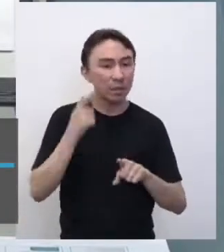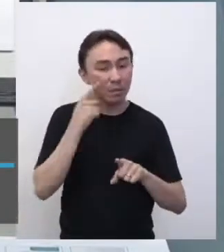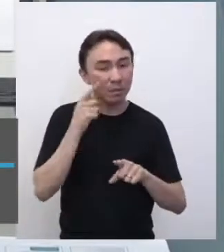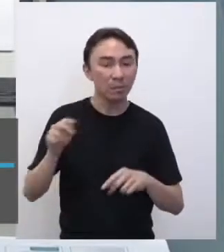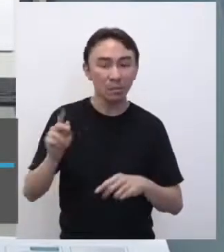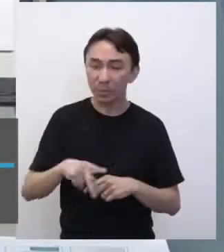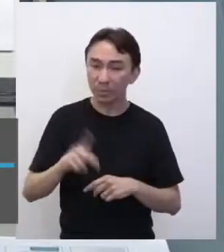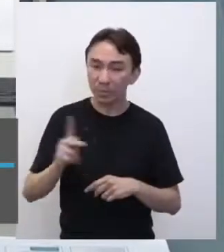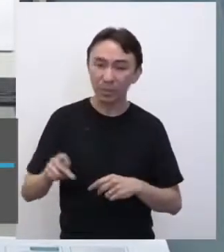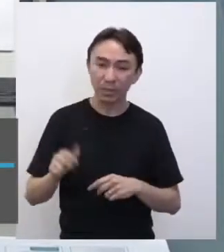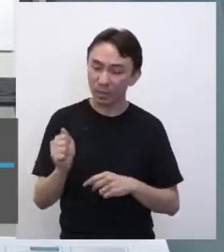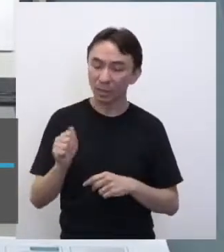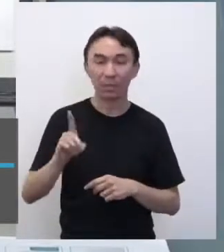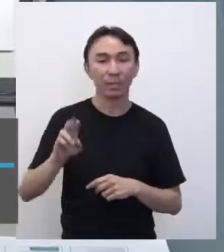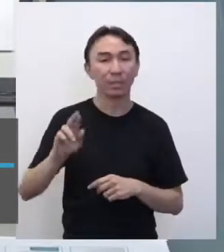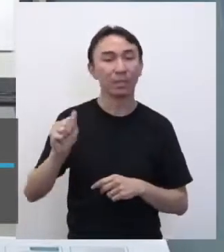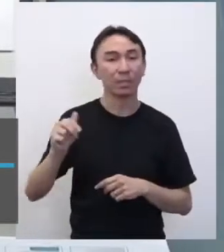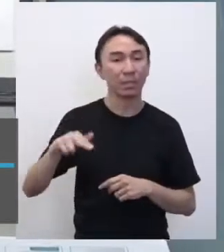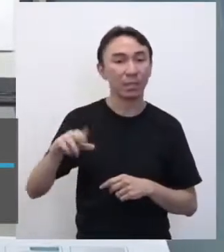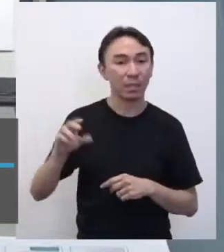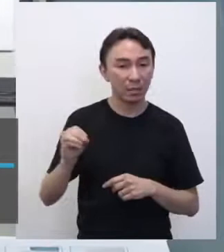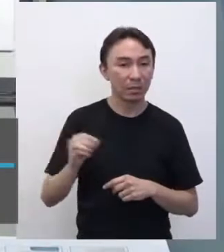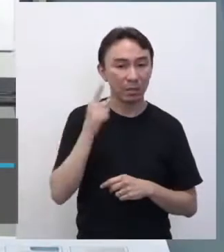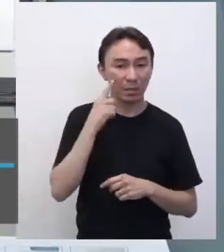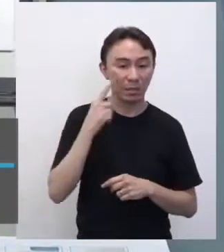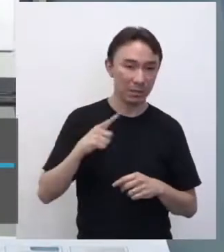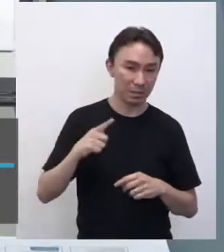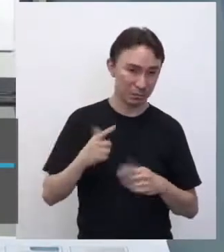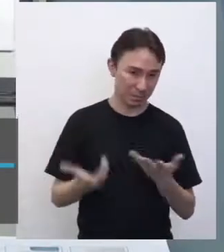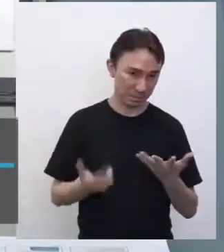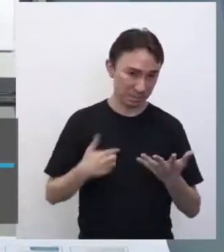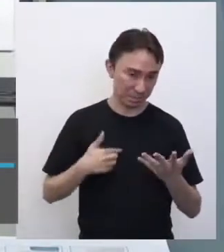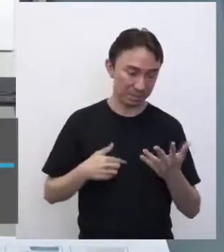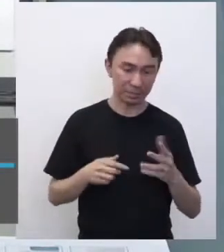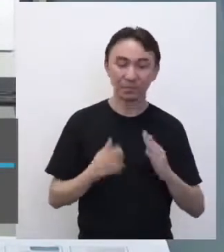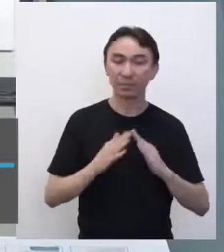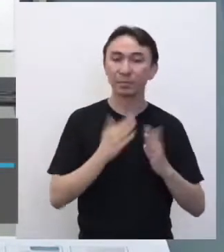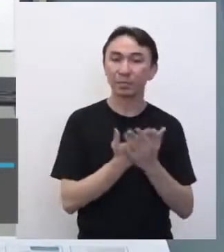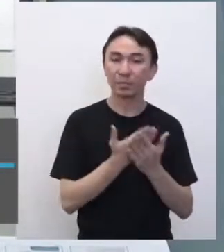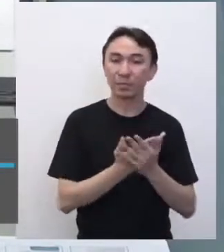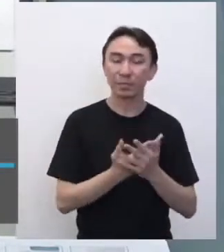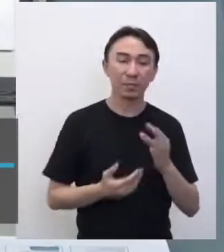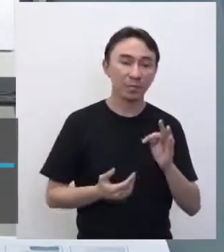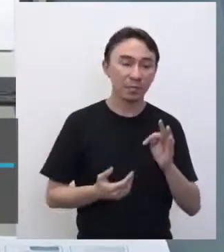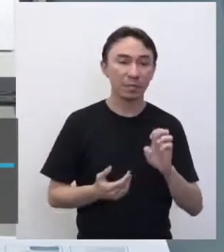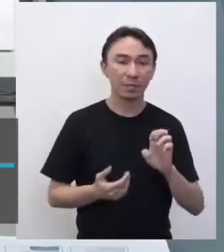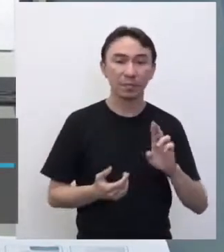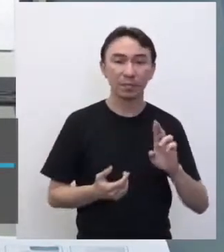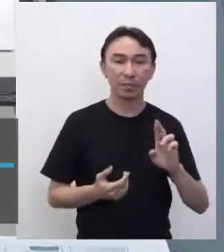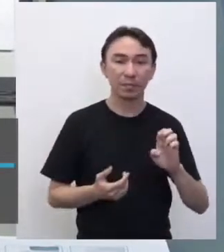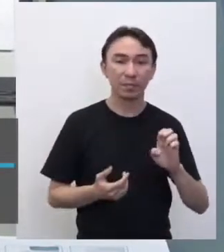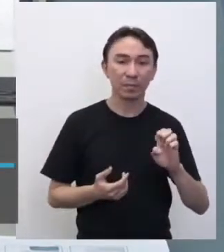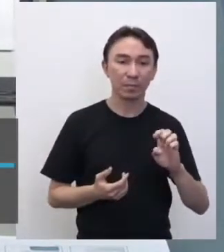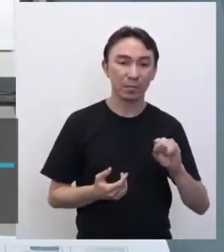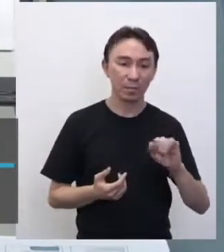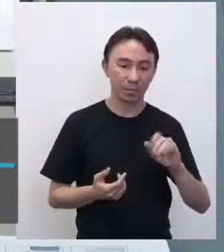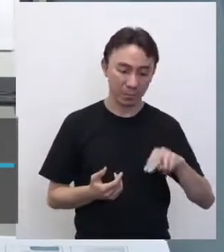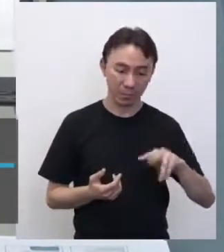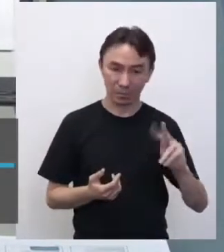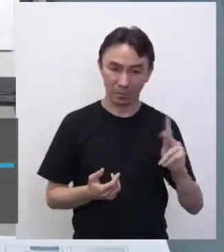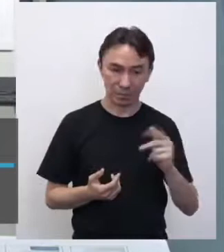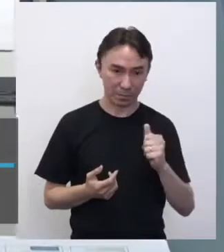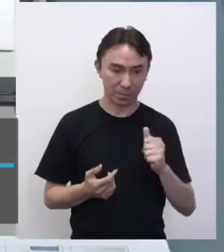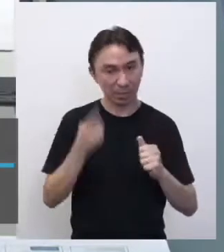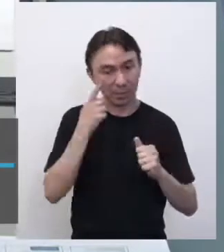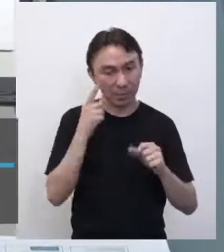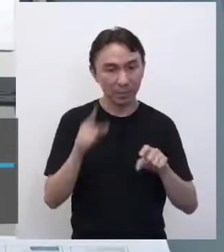de Mauá, da Escola Professora Terezinha Sartori. E a Pro Lucimara falou assim, eu também fiz atividades lá